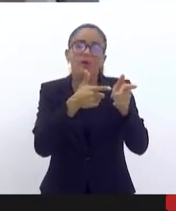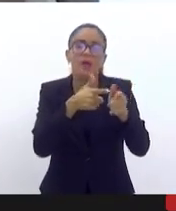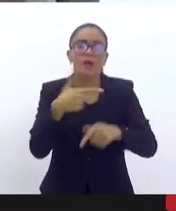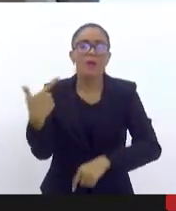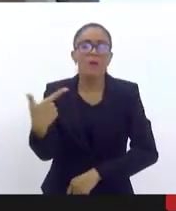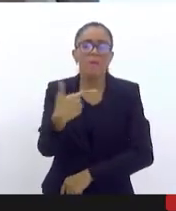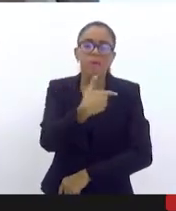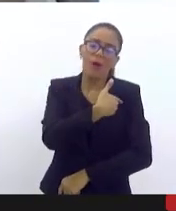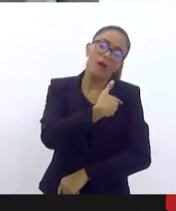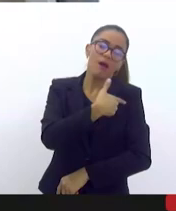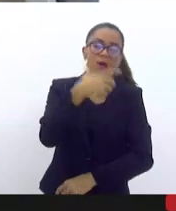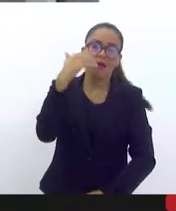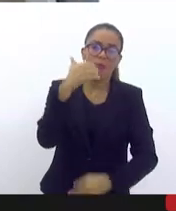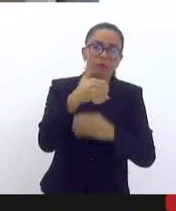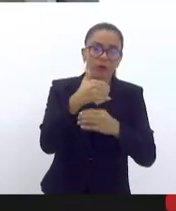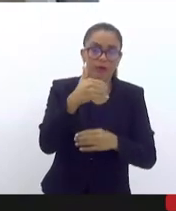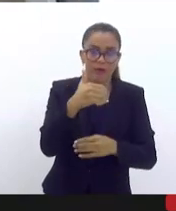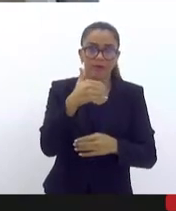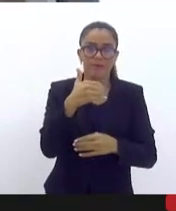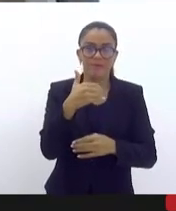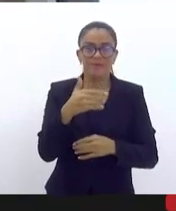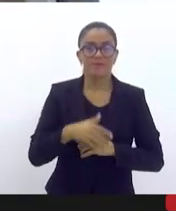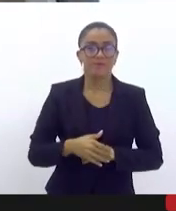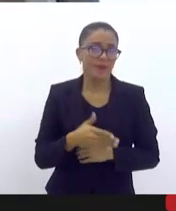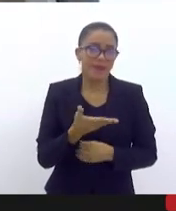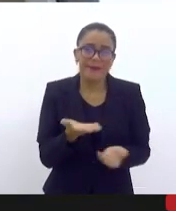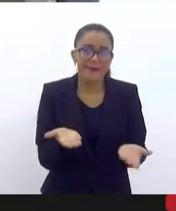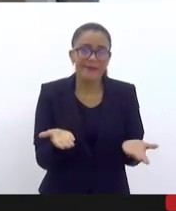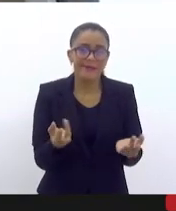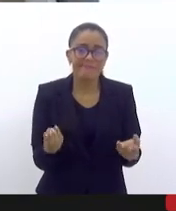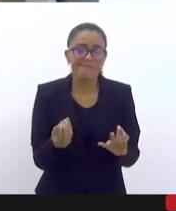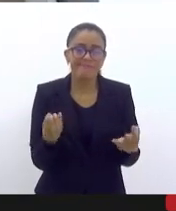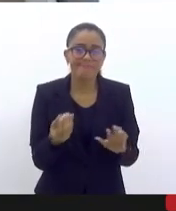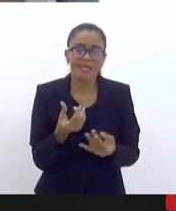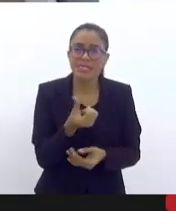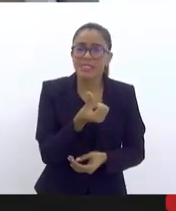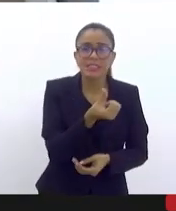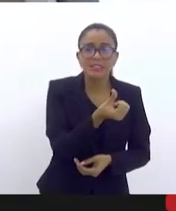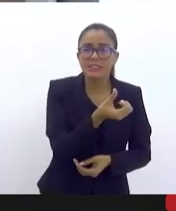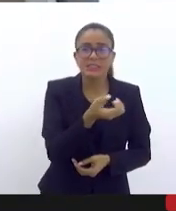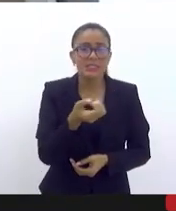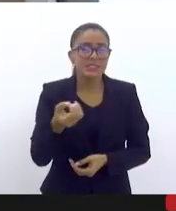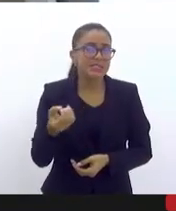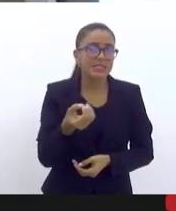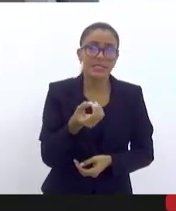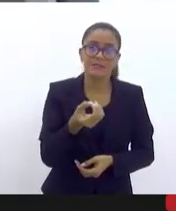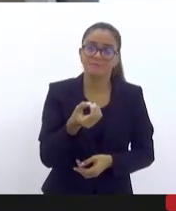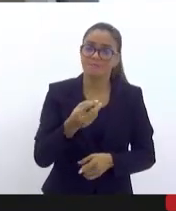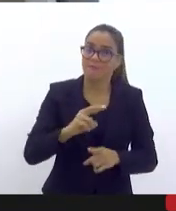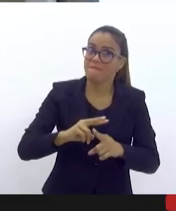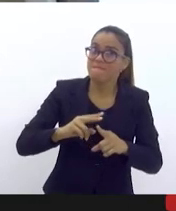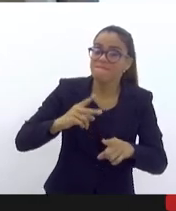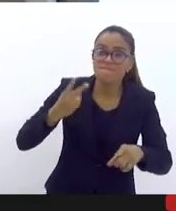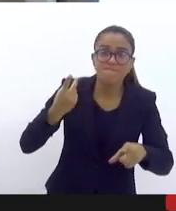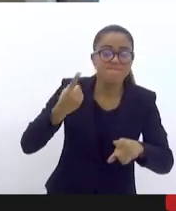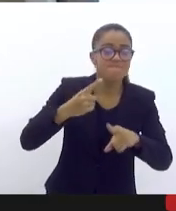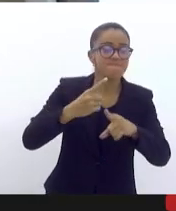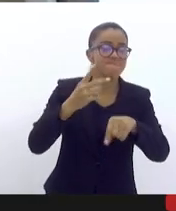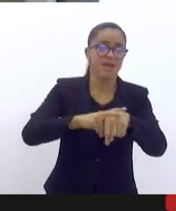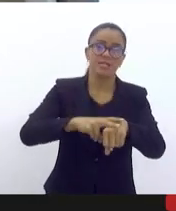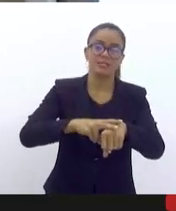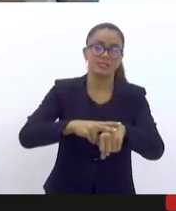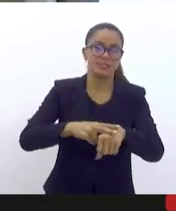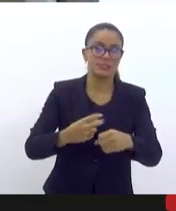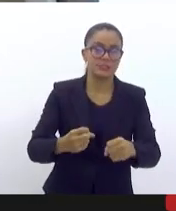tarfetania para ele dar uma dormida antes isso é 600 vezes mais potente as pessoas têm uma